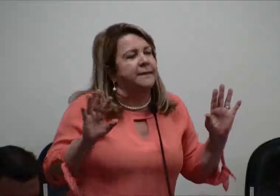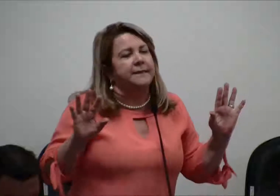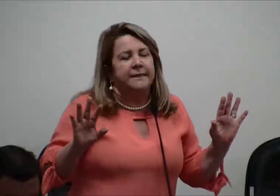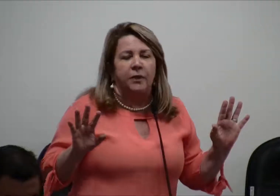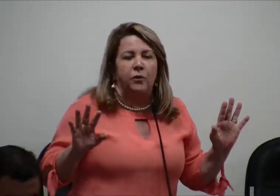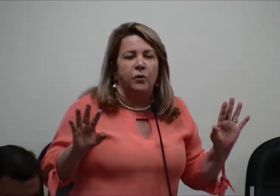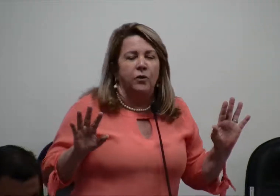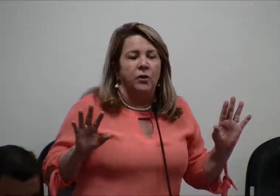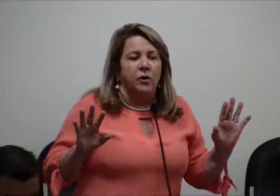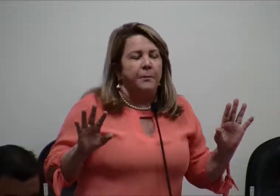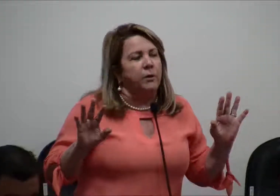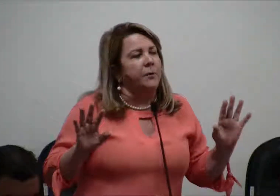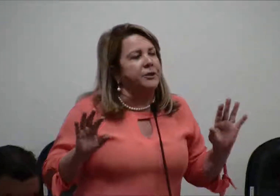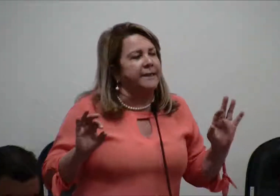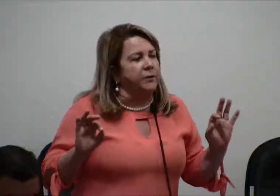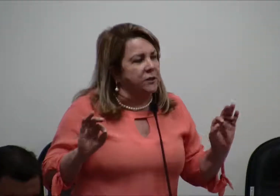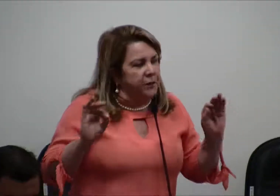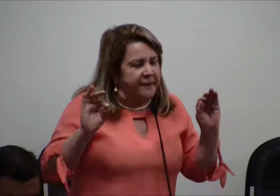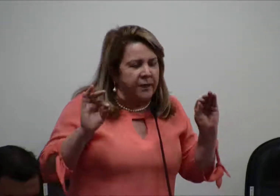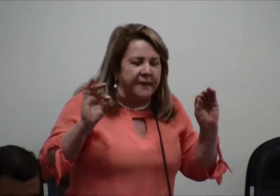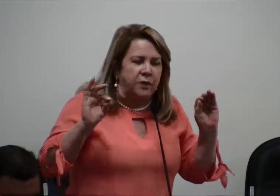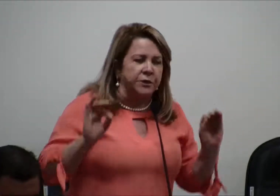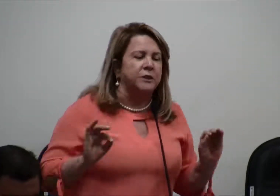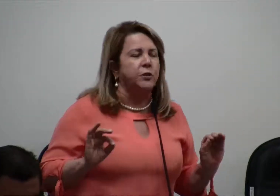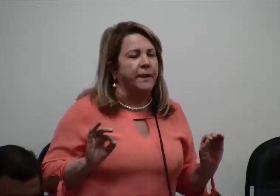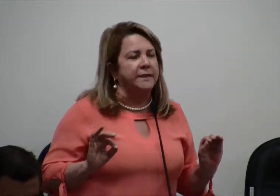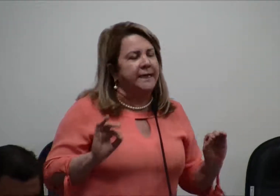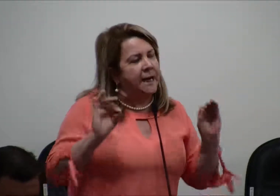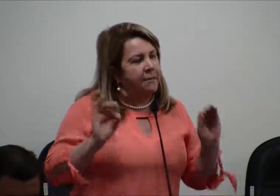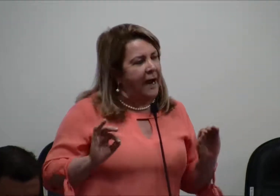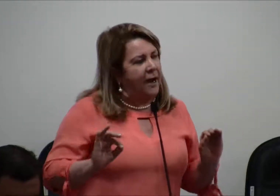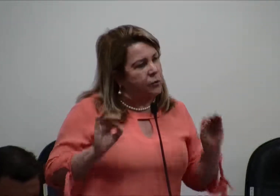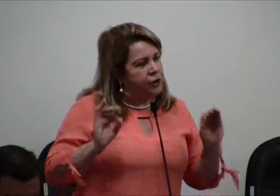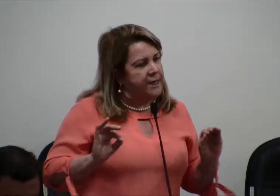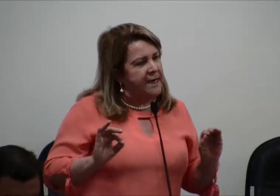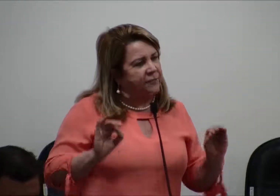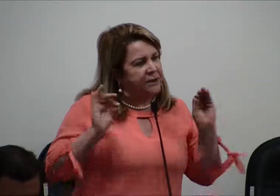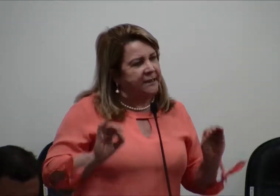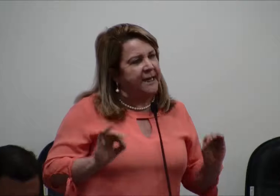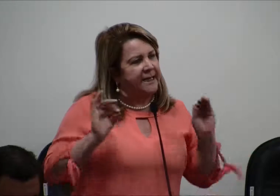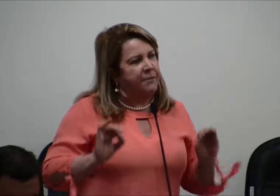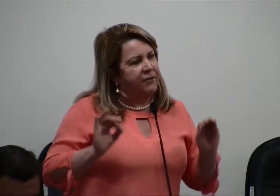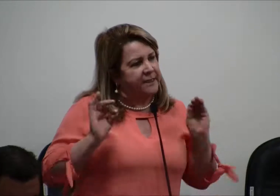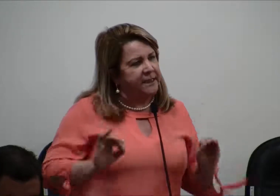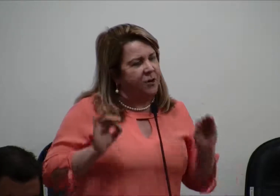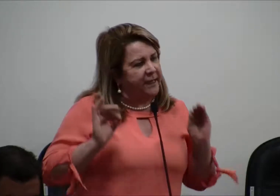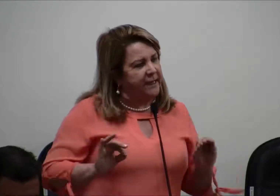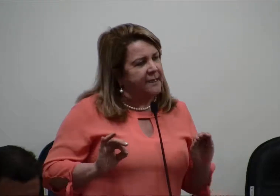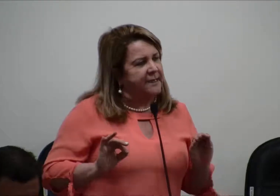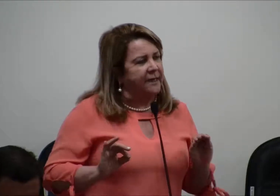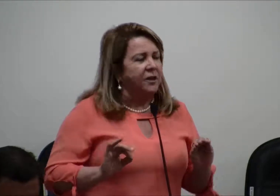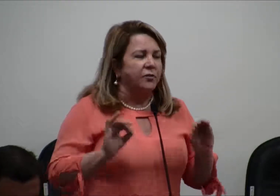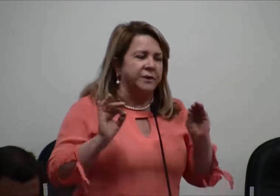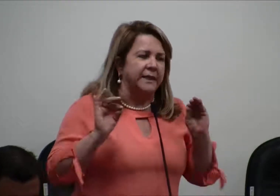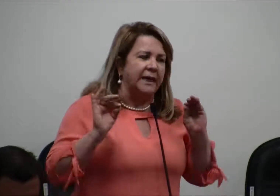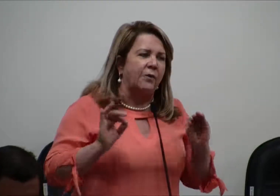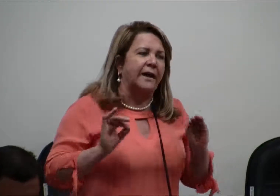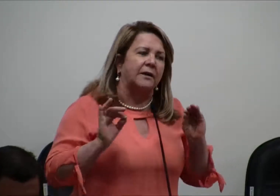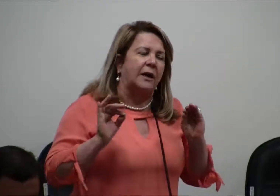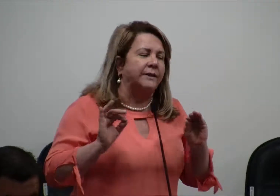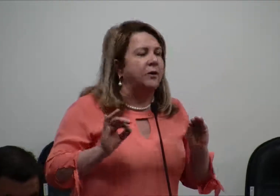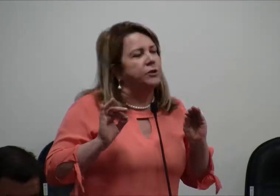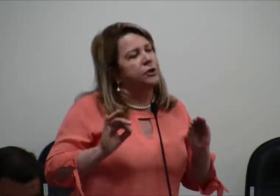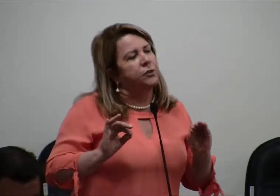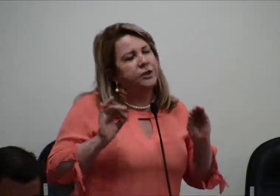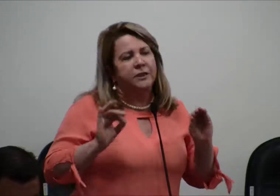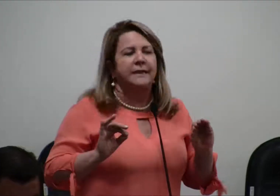porque esqueceu. Pelo amor de Deus, se você não tem condições de lembrar o dia que você tem que dar uma vacina numa criança, você